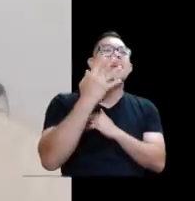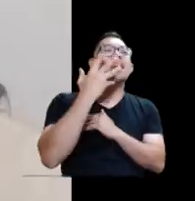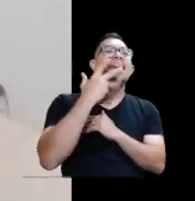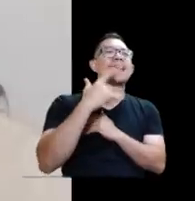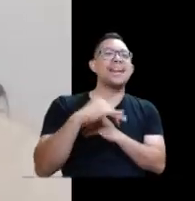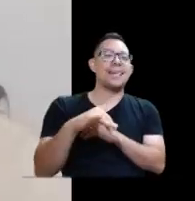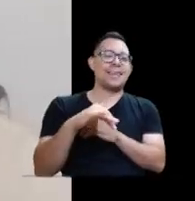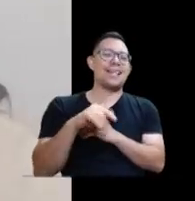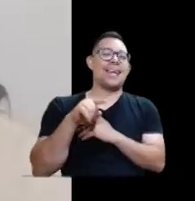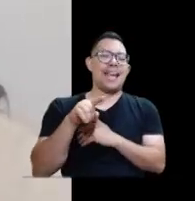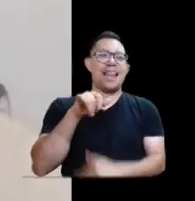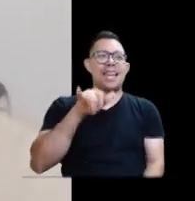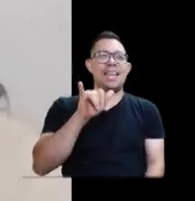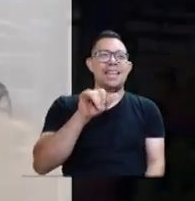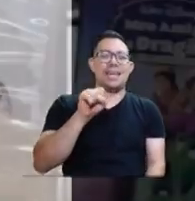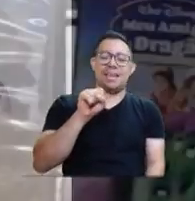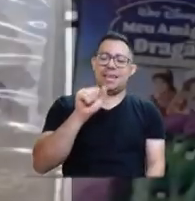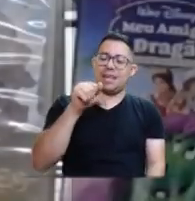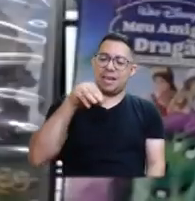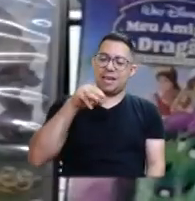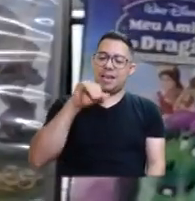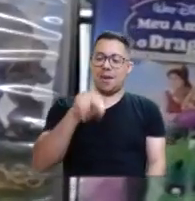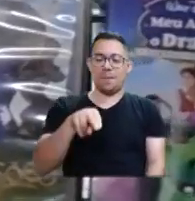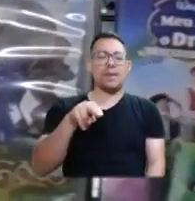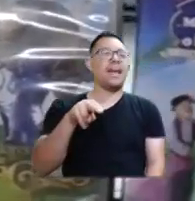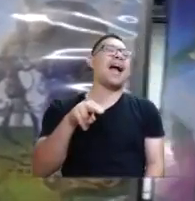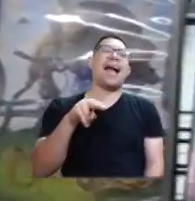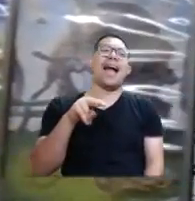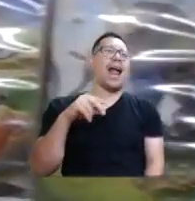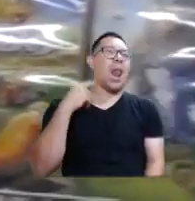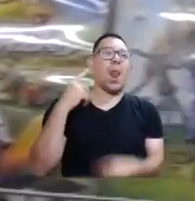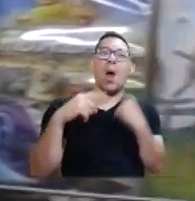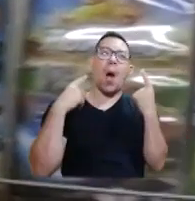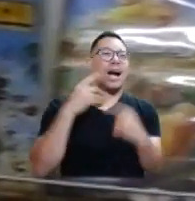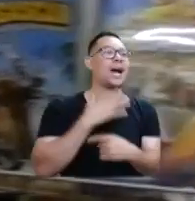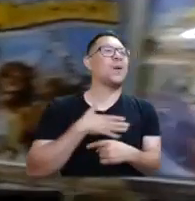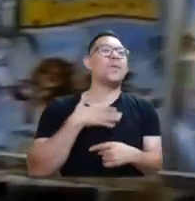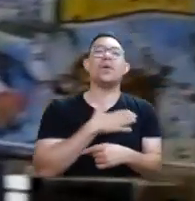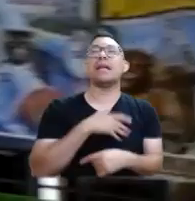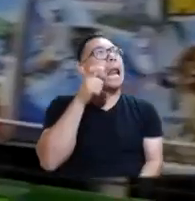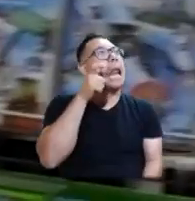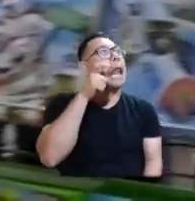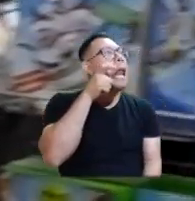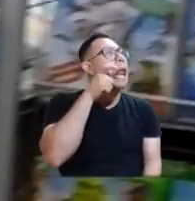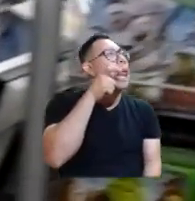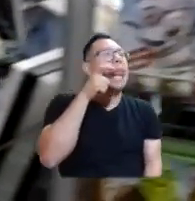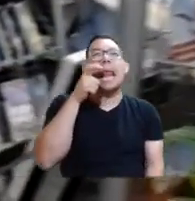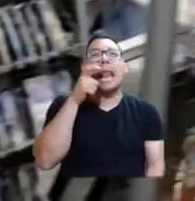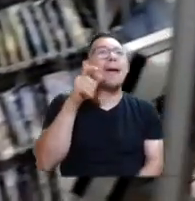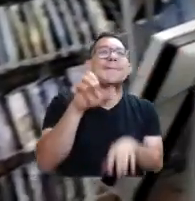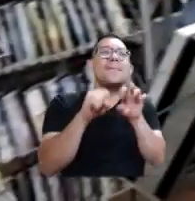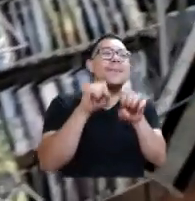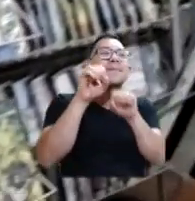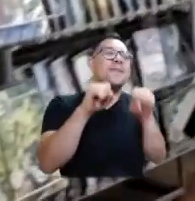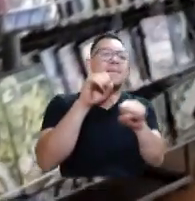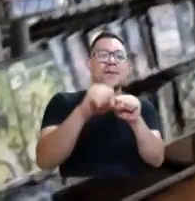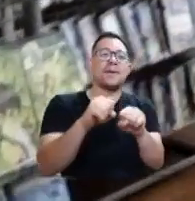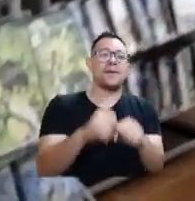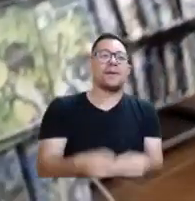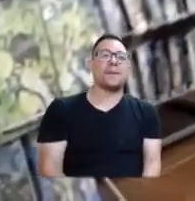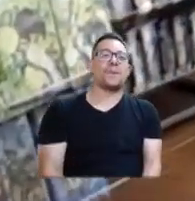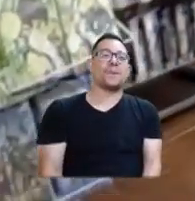pegava um tanto de títulos infantis, a Yasmin ficava louca. E quando a gente ia lá, era impossível pegar